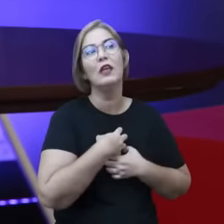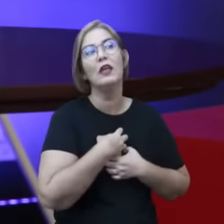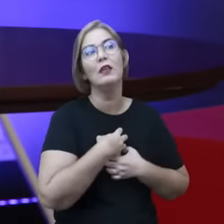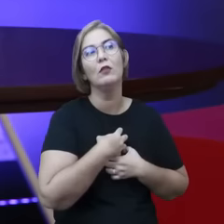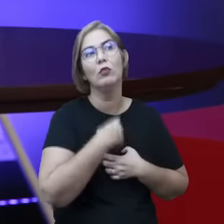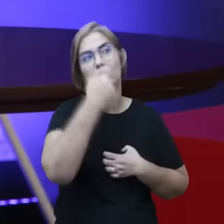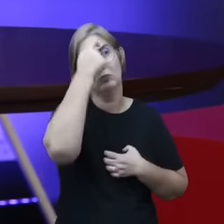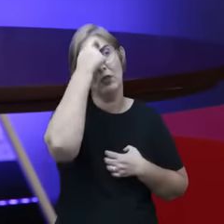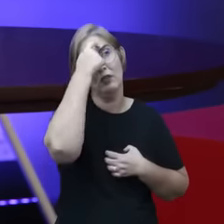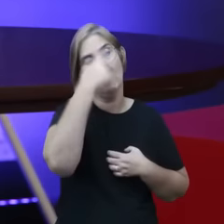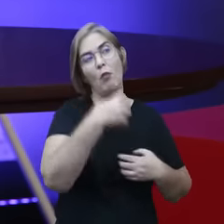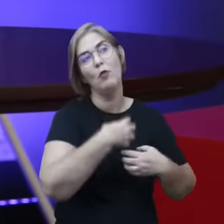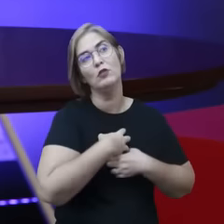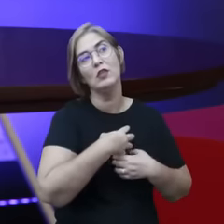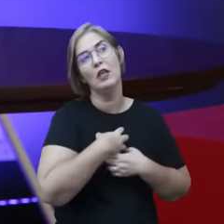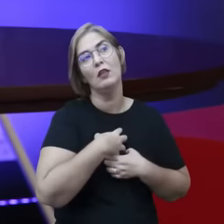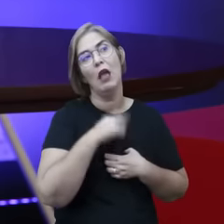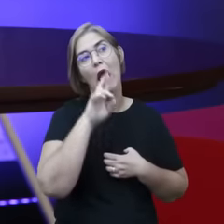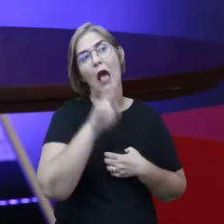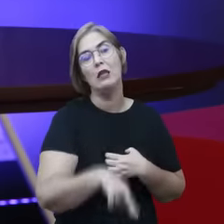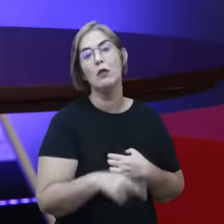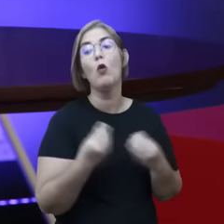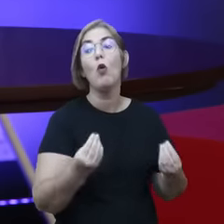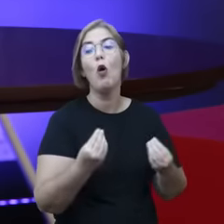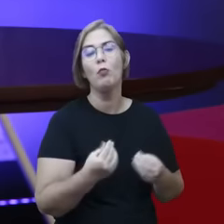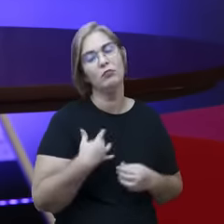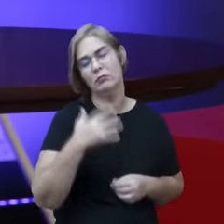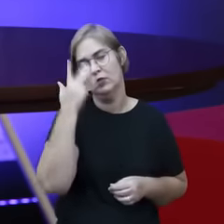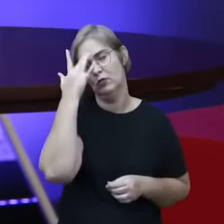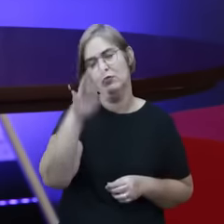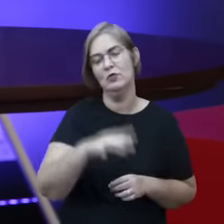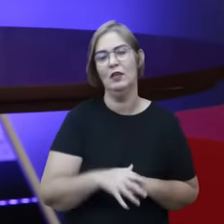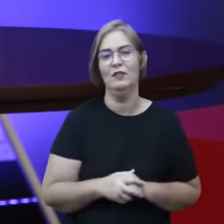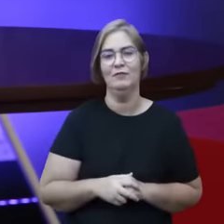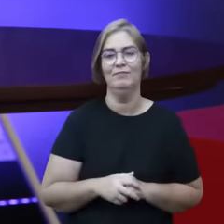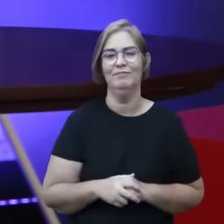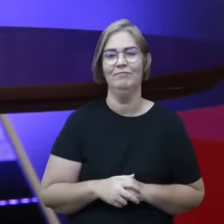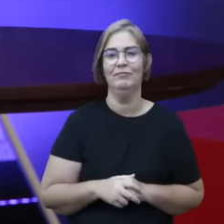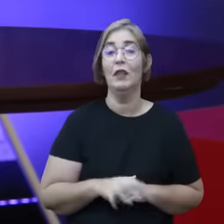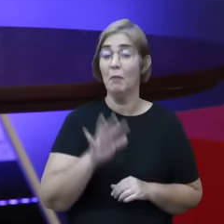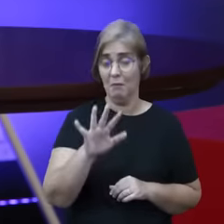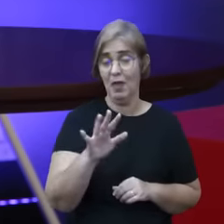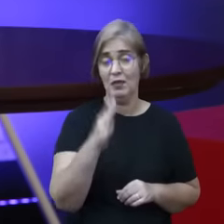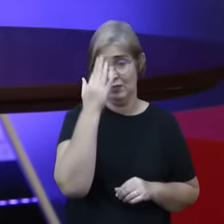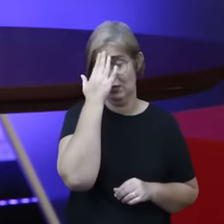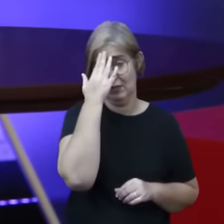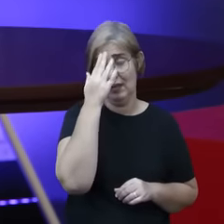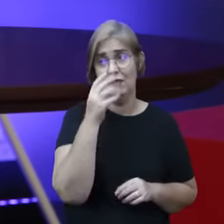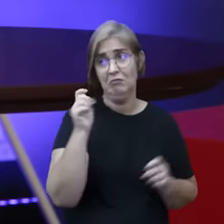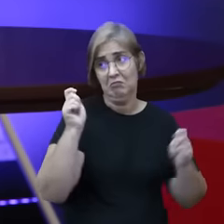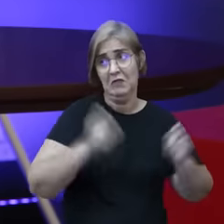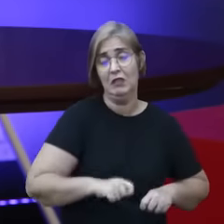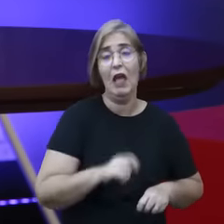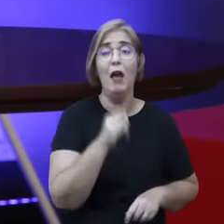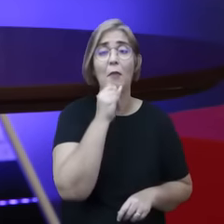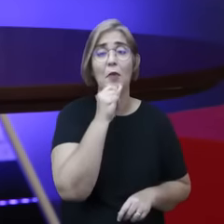quê? Bom, eu não sei, mas eu sei que haveria uma possibilidade